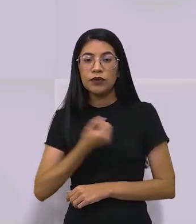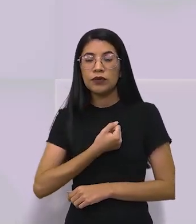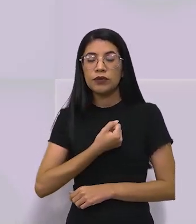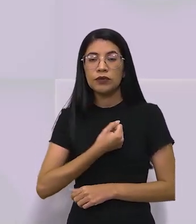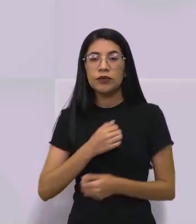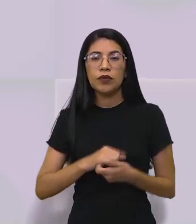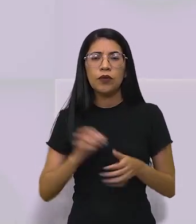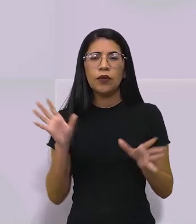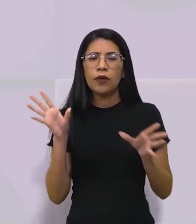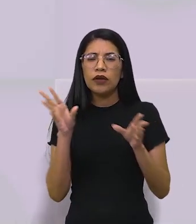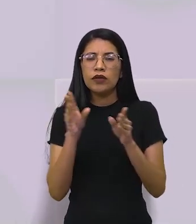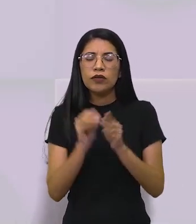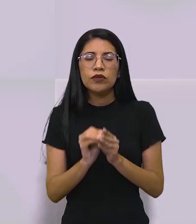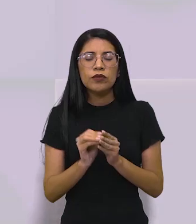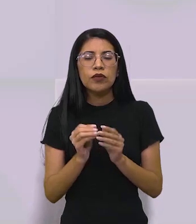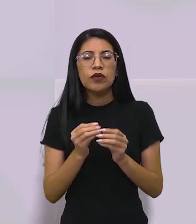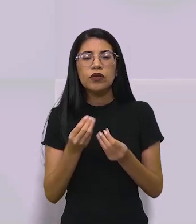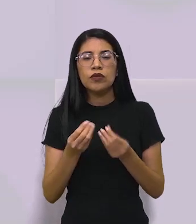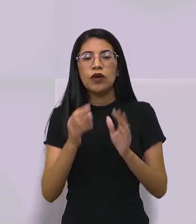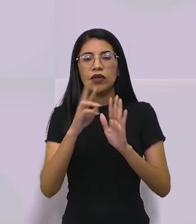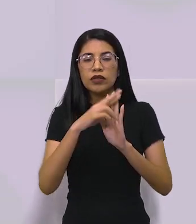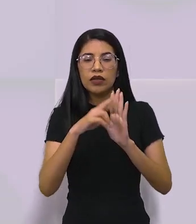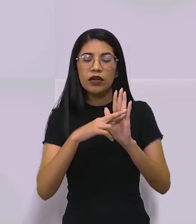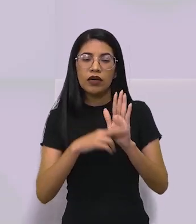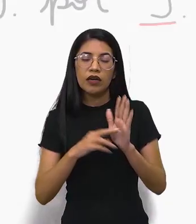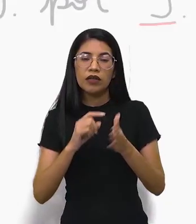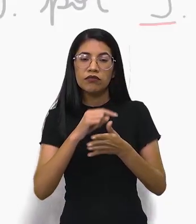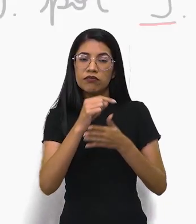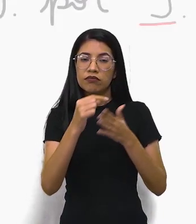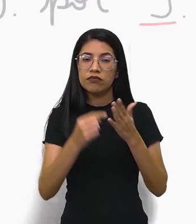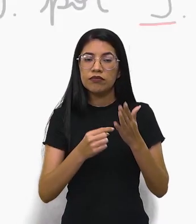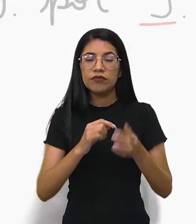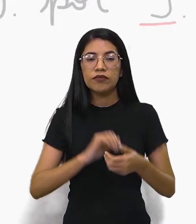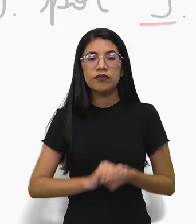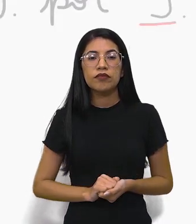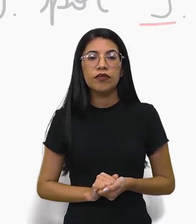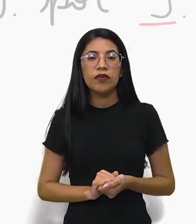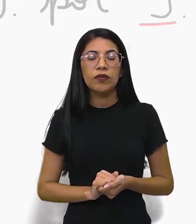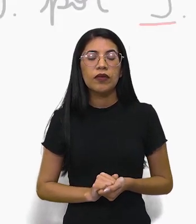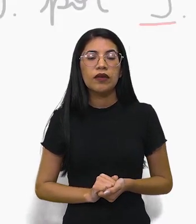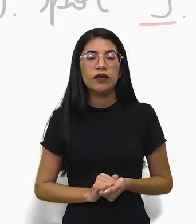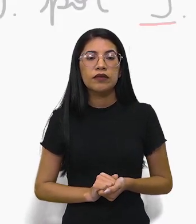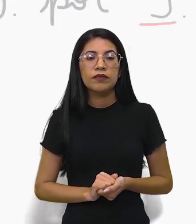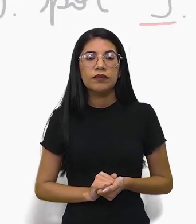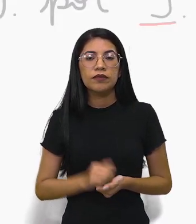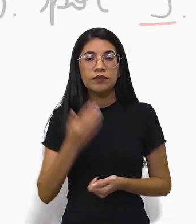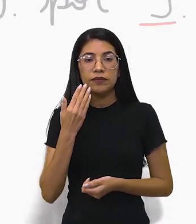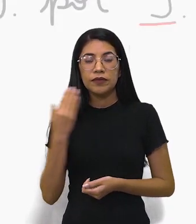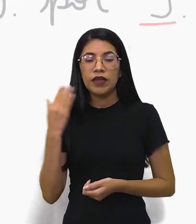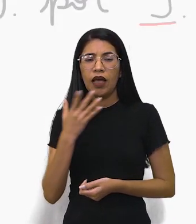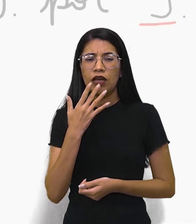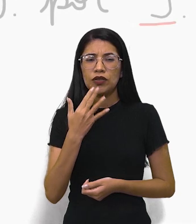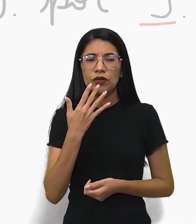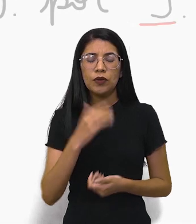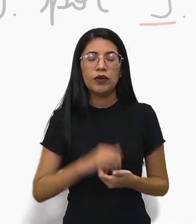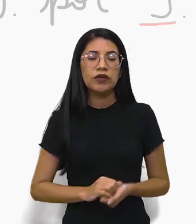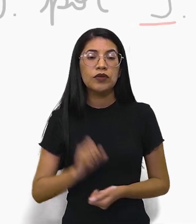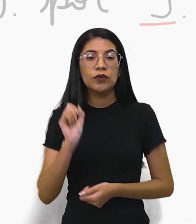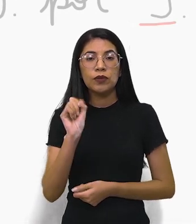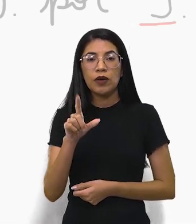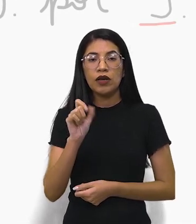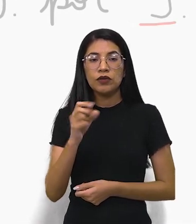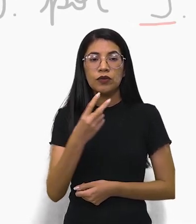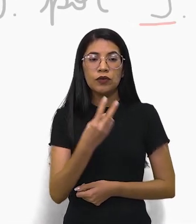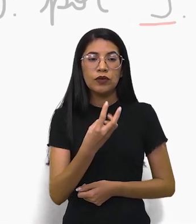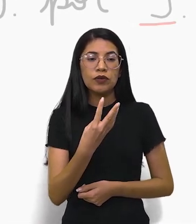Um resumo de todos esses critérios, então, na tela para vocês. Regrinhas aí. Olhem as cores. Cores azul,